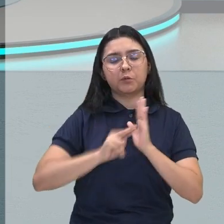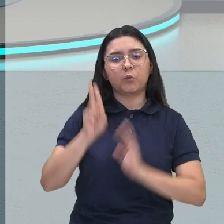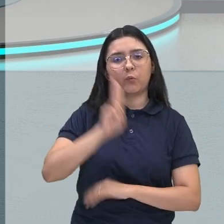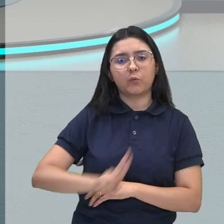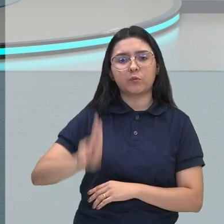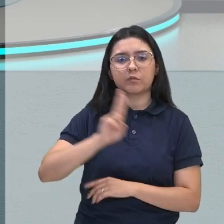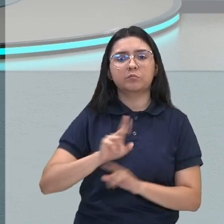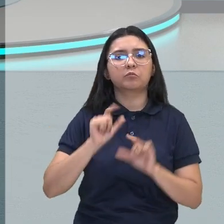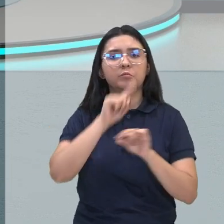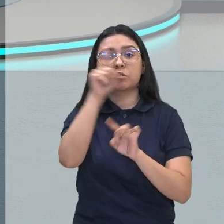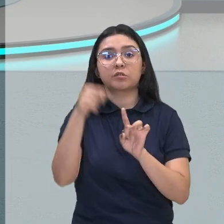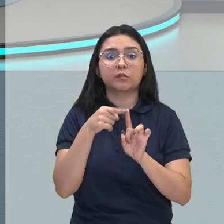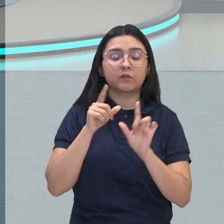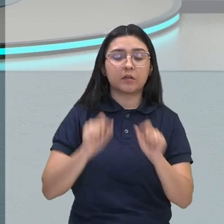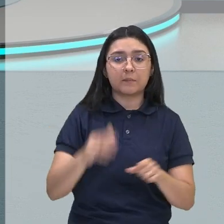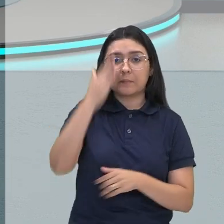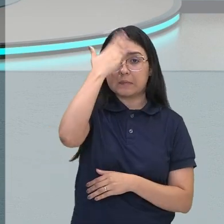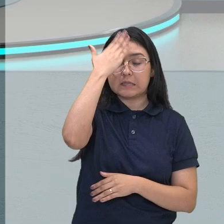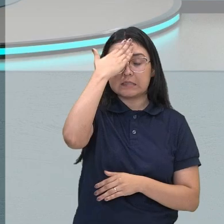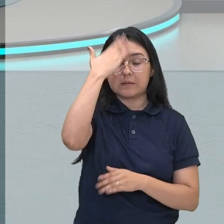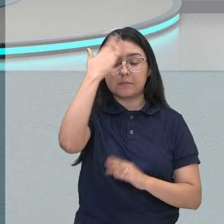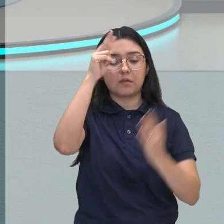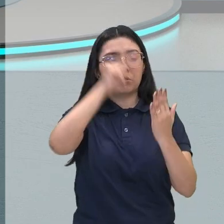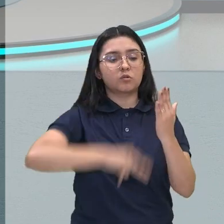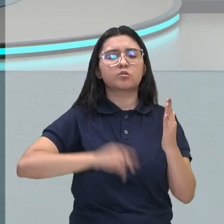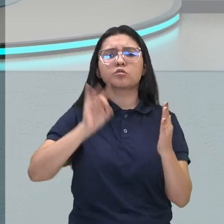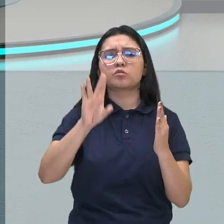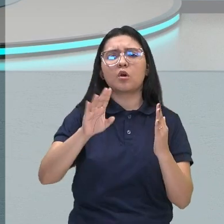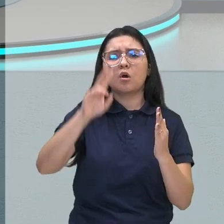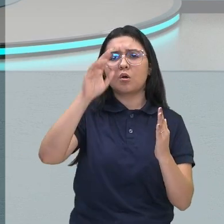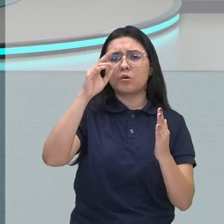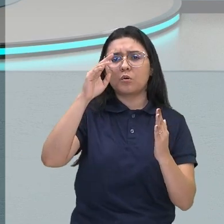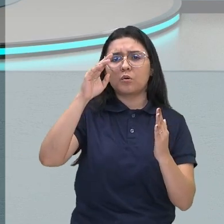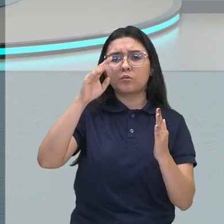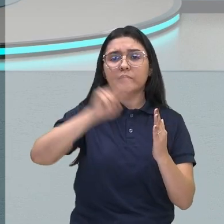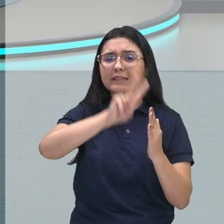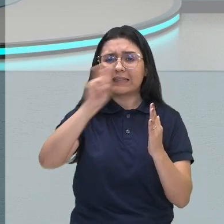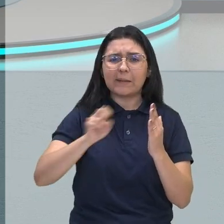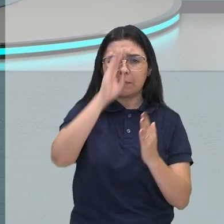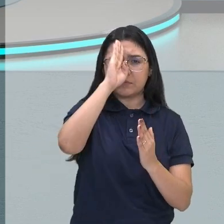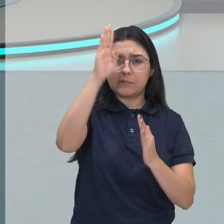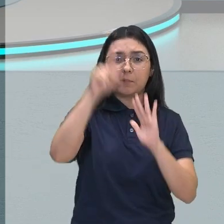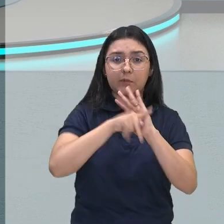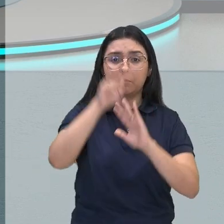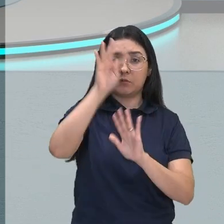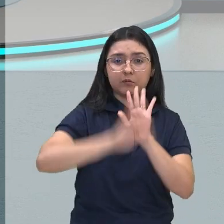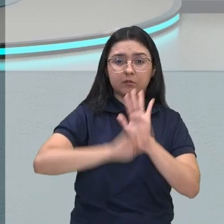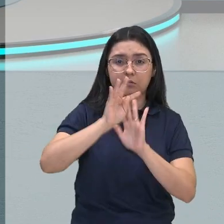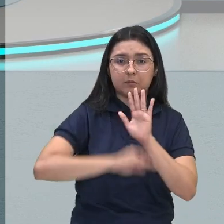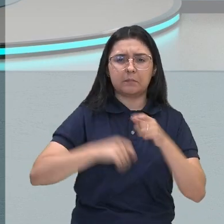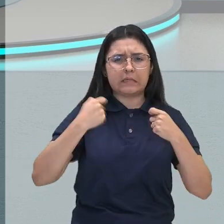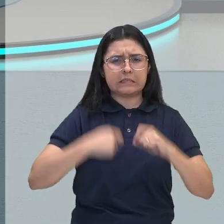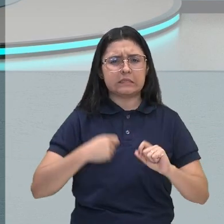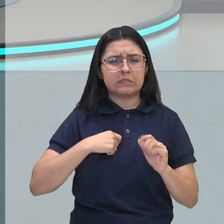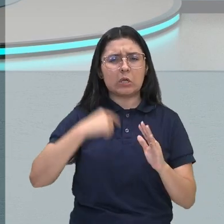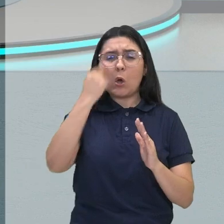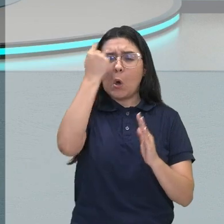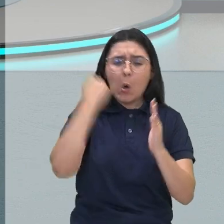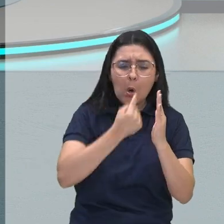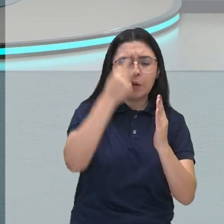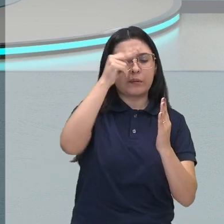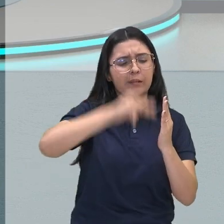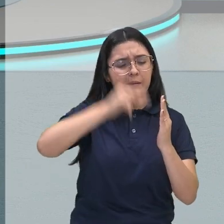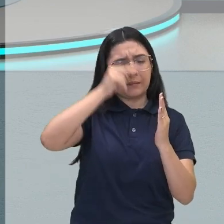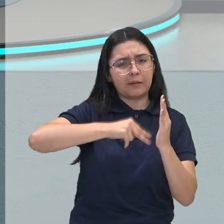para quê? Para saber só o assunto do texto. E aí, eu tenho que ficar horas olhando o